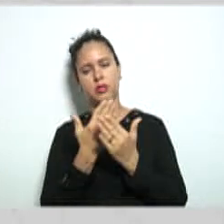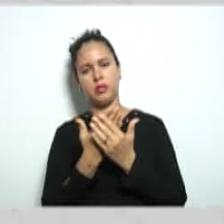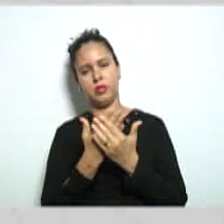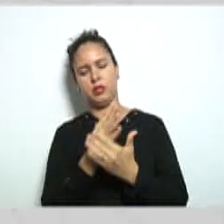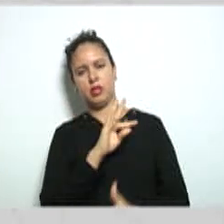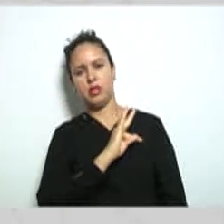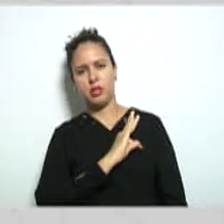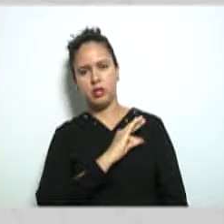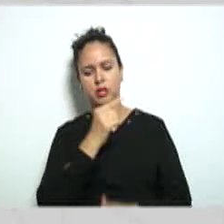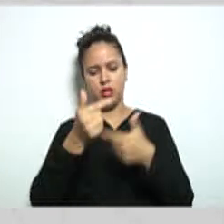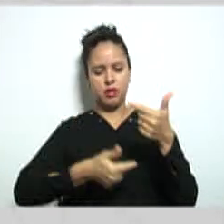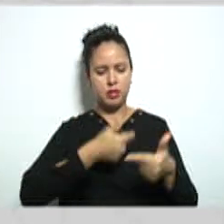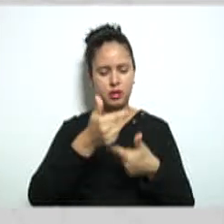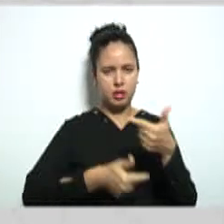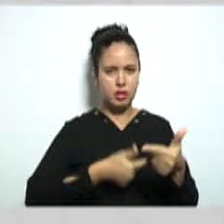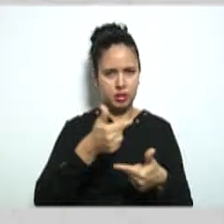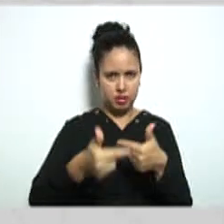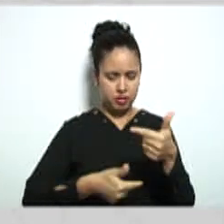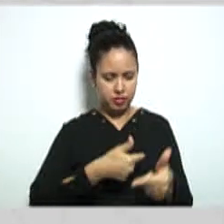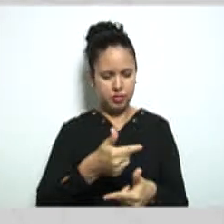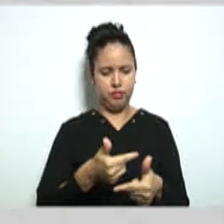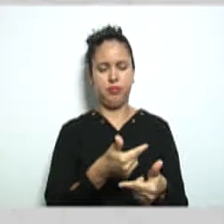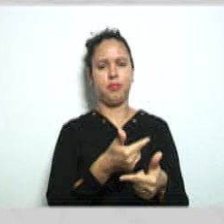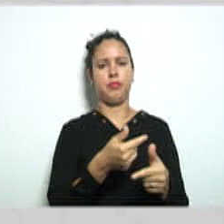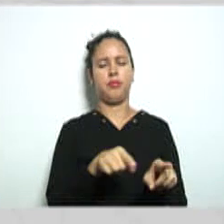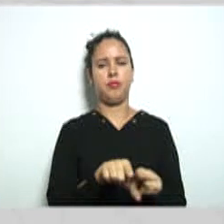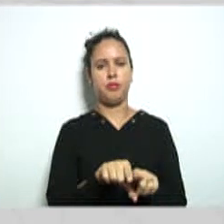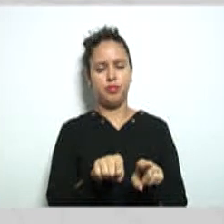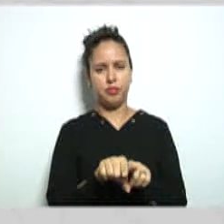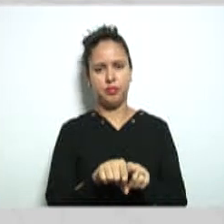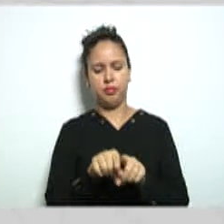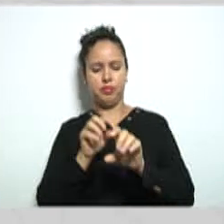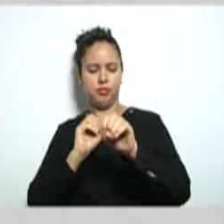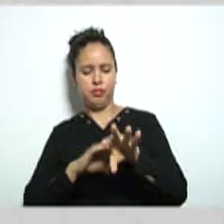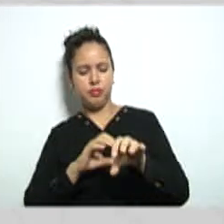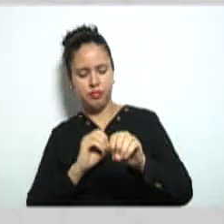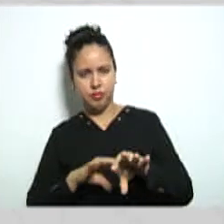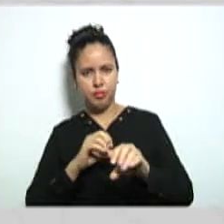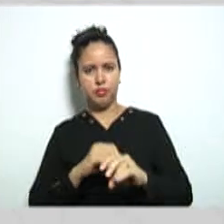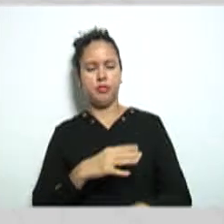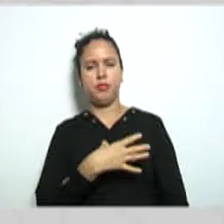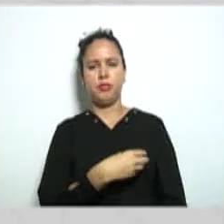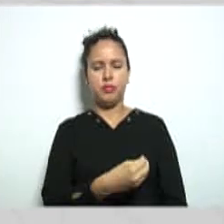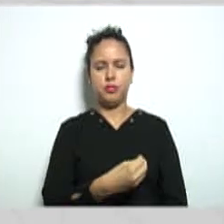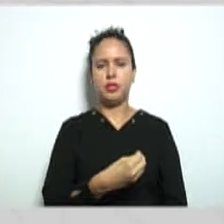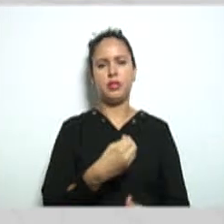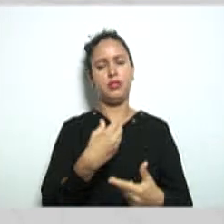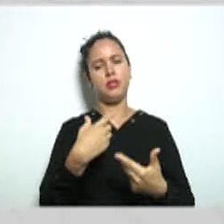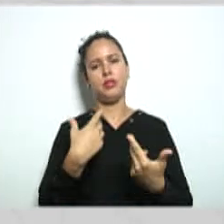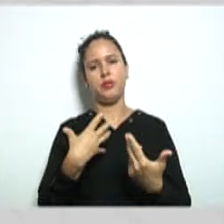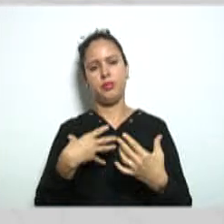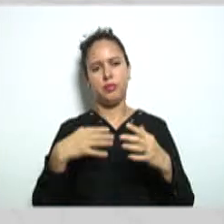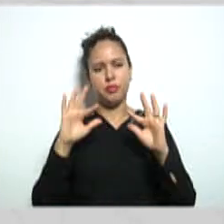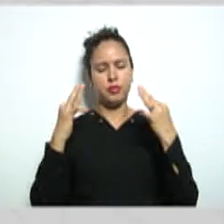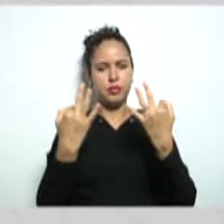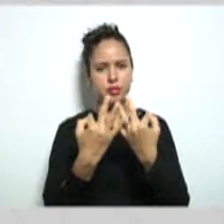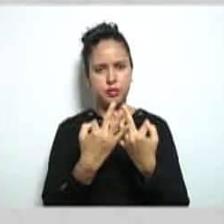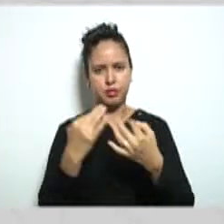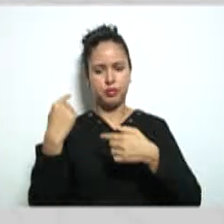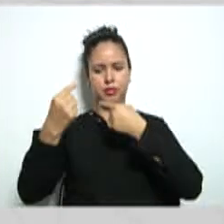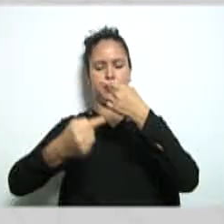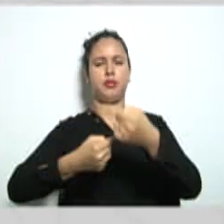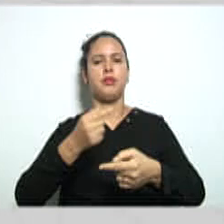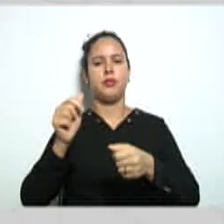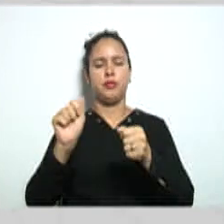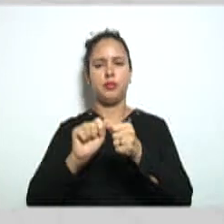gente trabalhava, enquanto realizava o trabalho, eu ensinava meu filho, meu sobrinho, a próxima geração, a